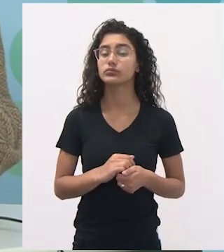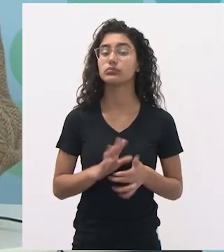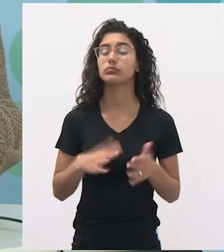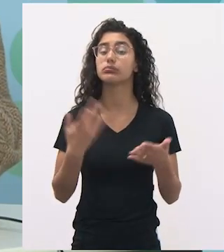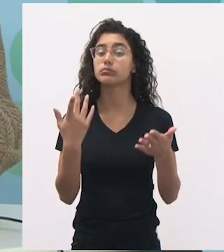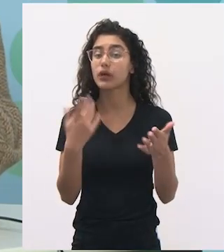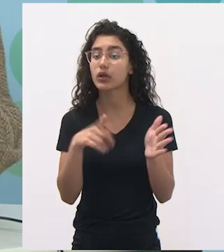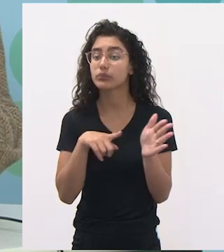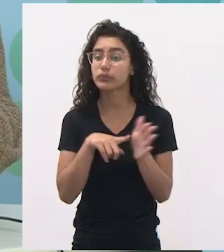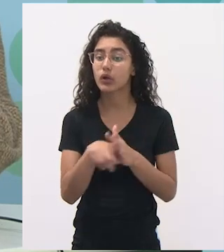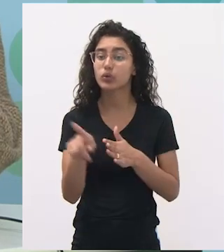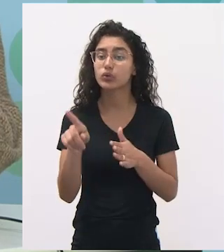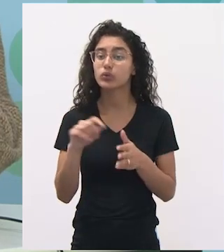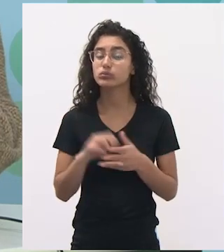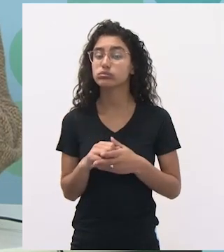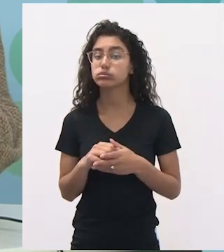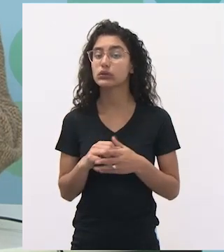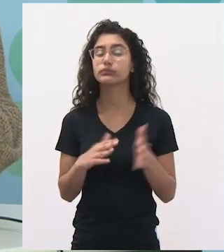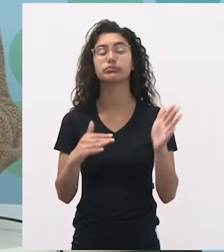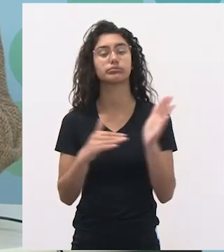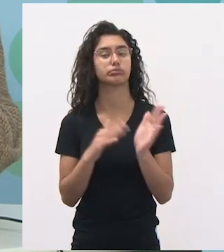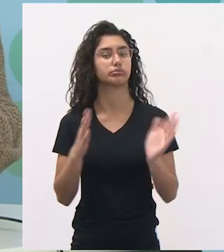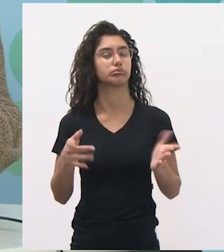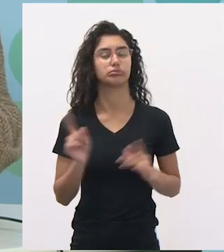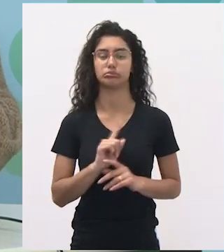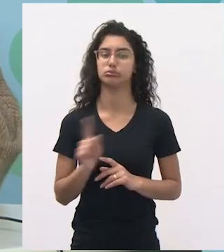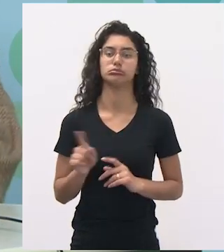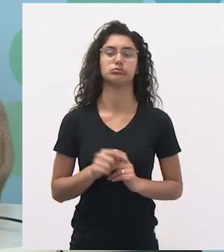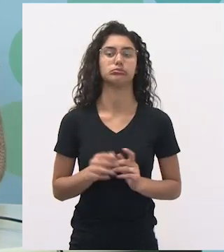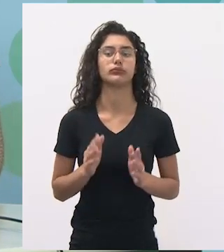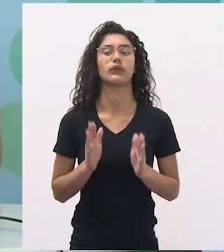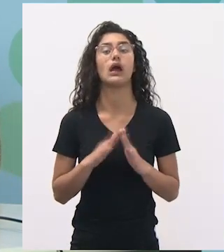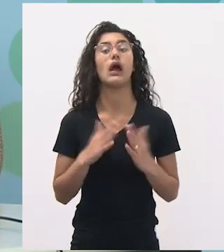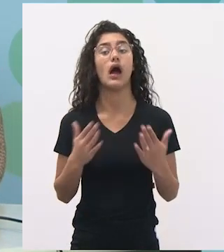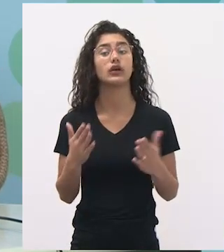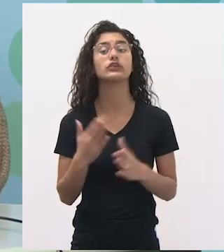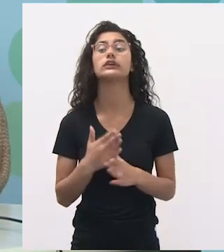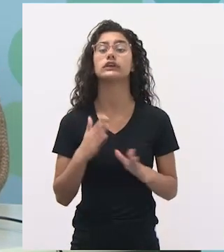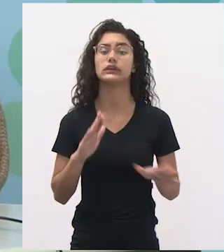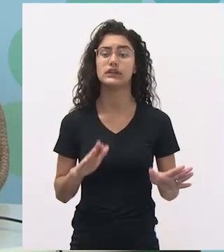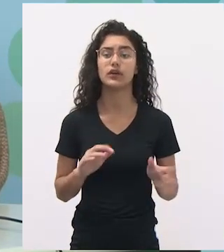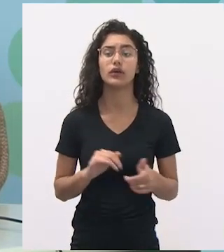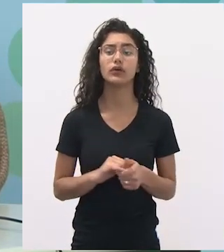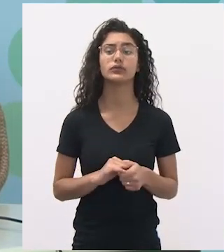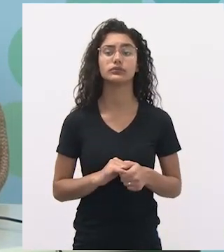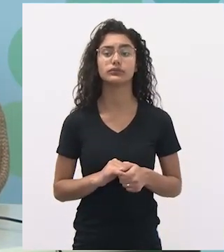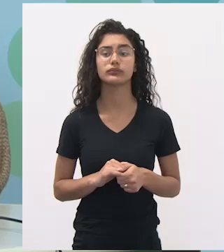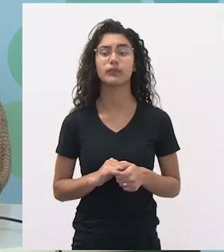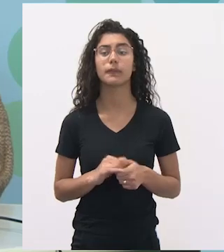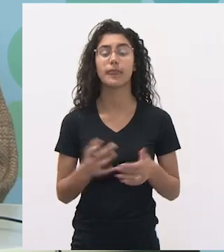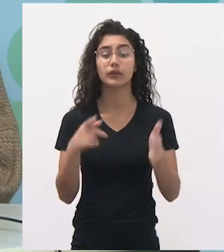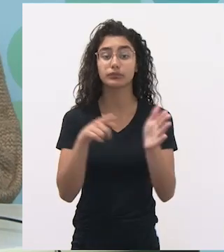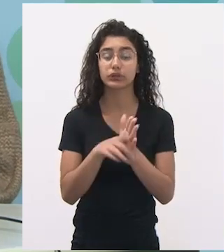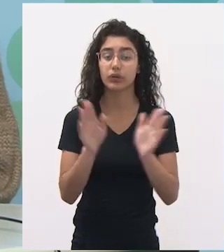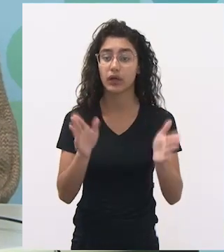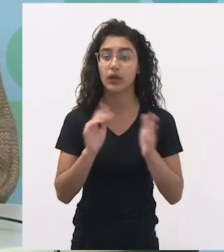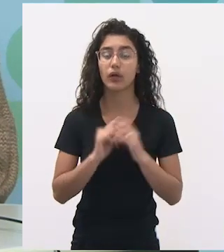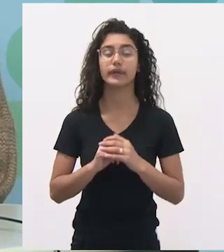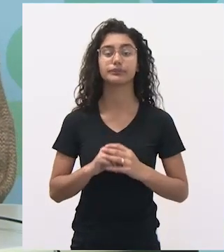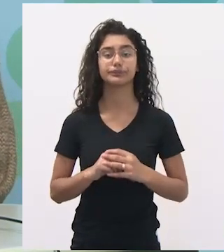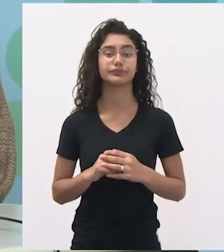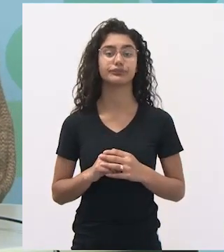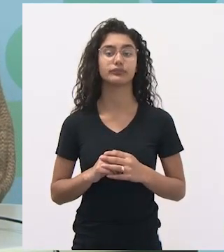alguma coisa? Até o momento, não. Eu acho que já se encerrou. Está sendo colocada uma questão agora aqui, surgiu para